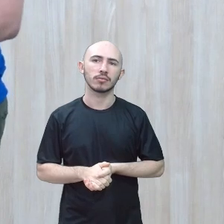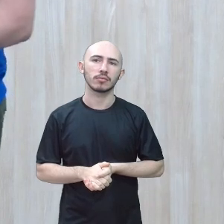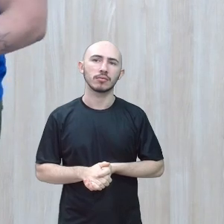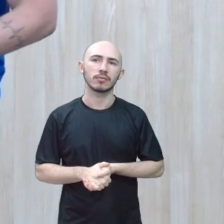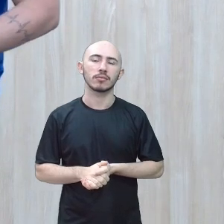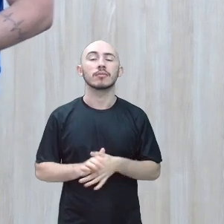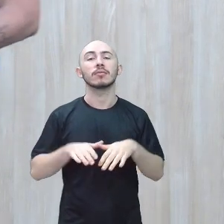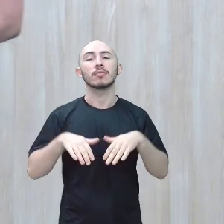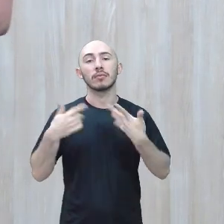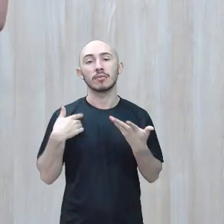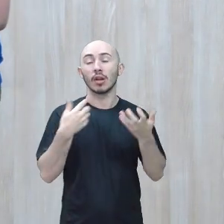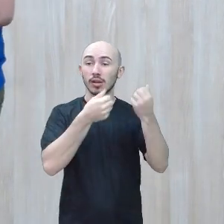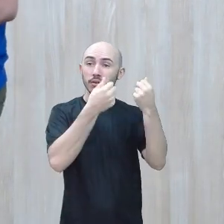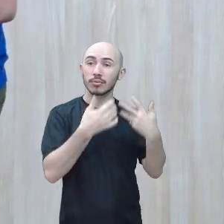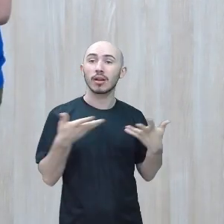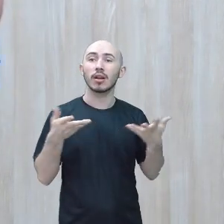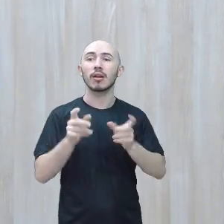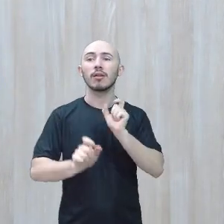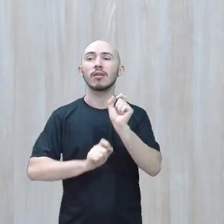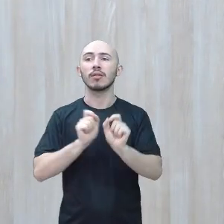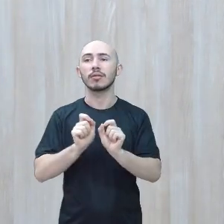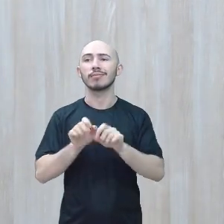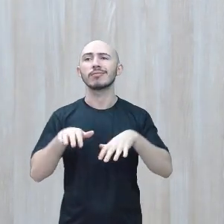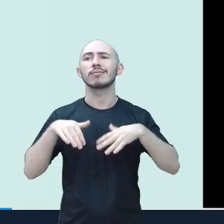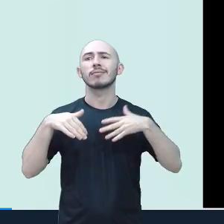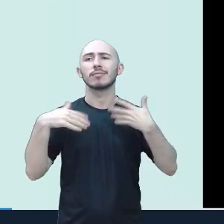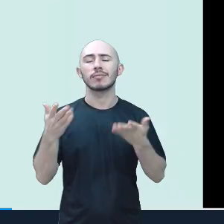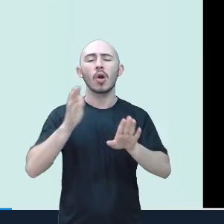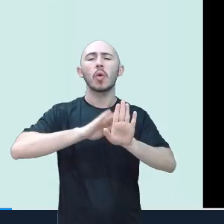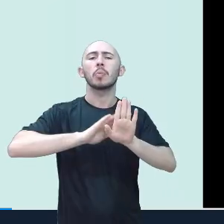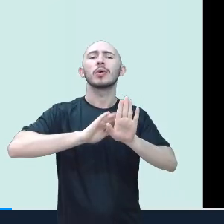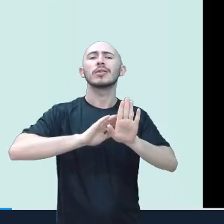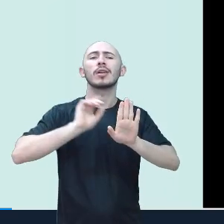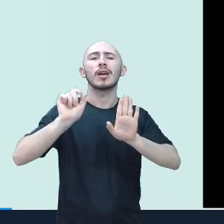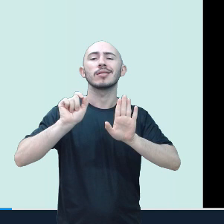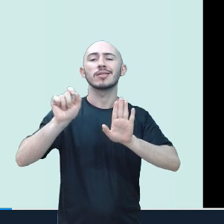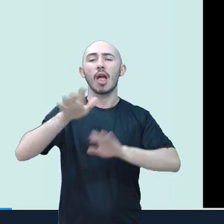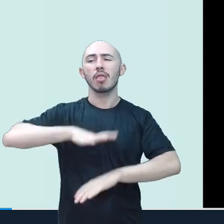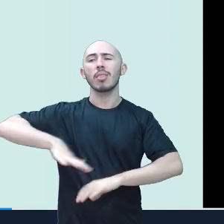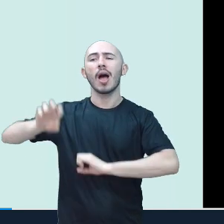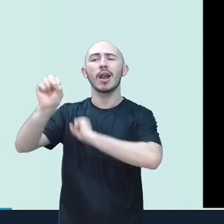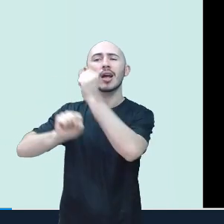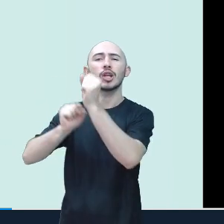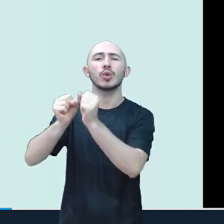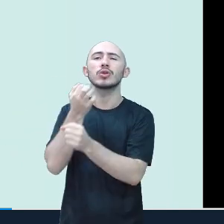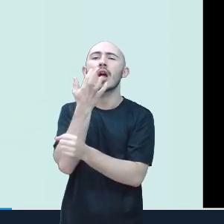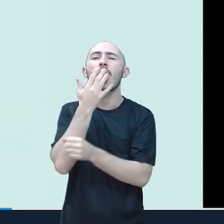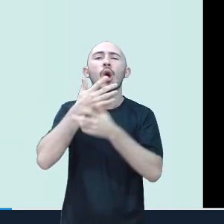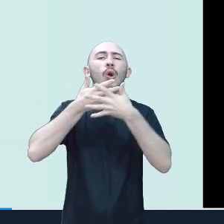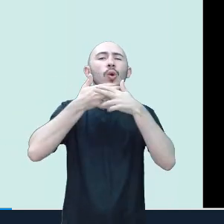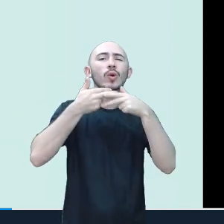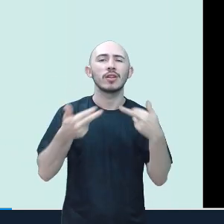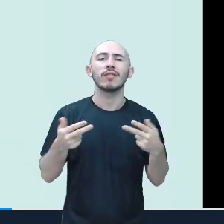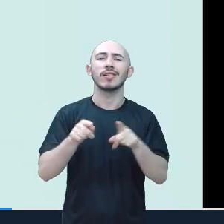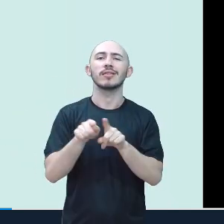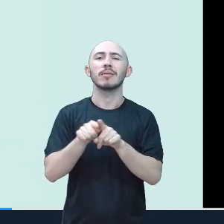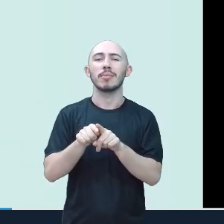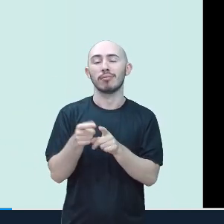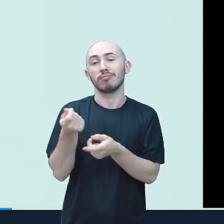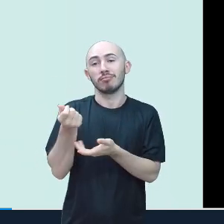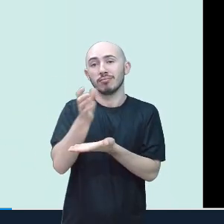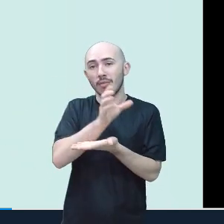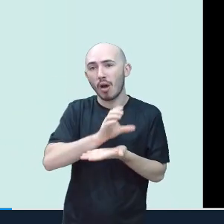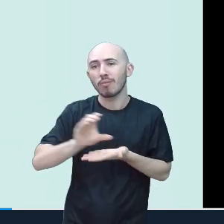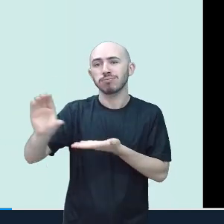É o que eu estava falando agora, né? Mas o que há por trás dessa indústria colorida, lucrativa e